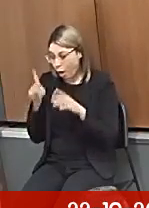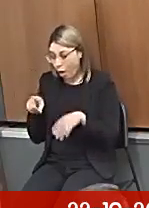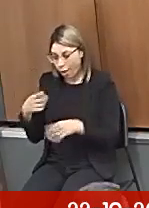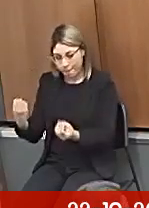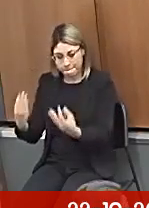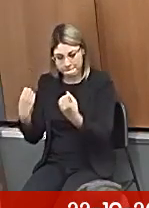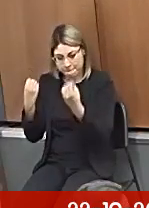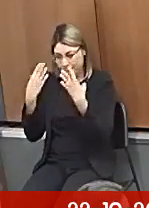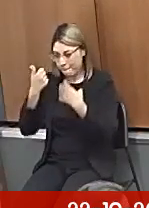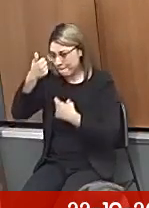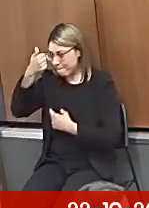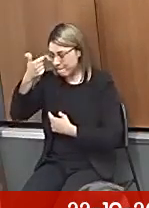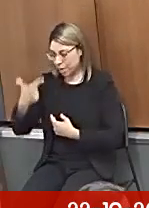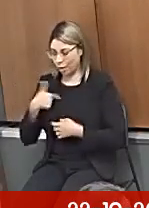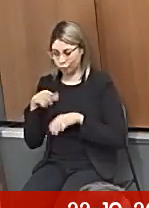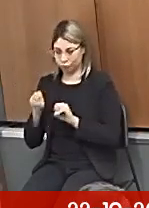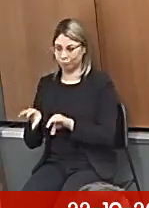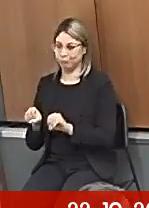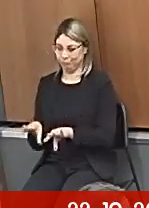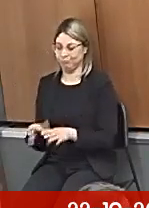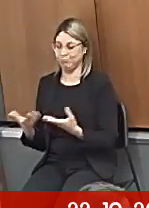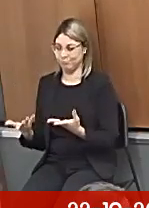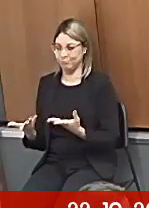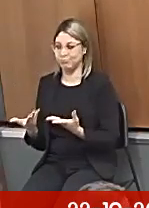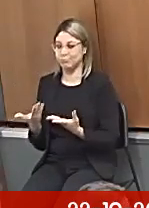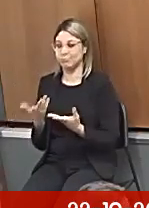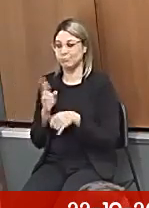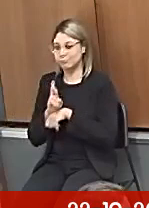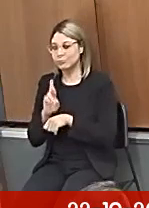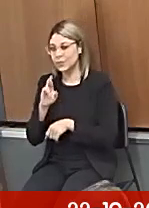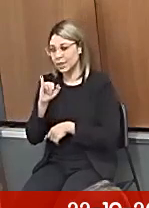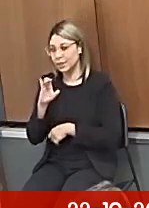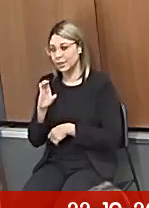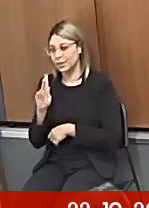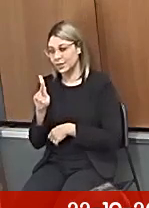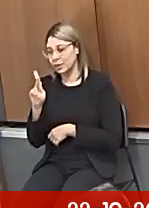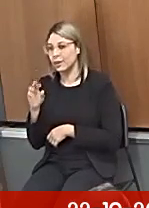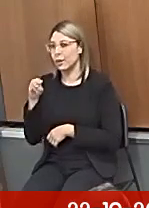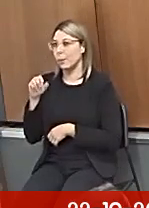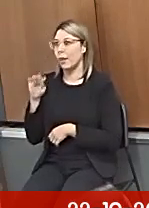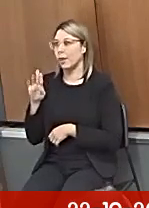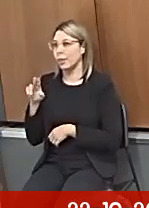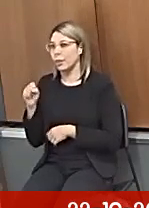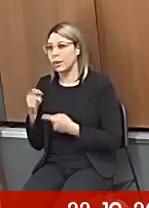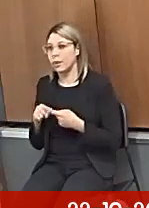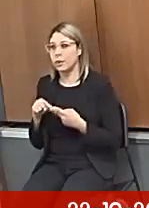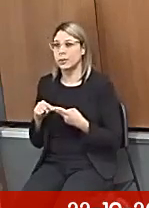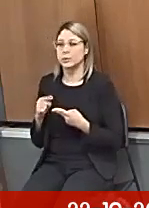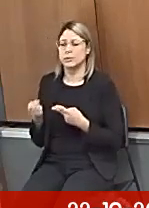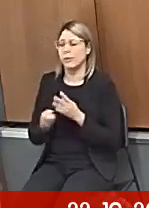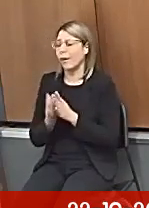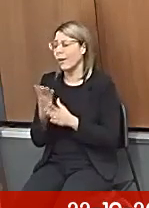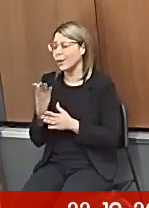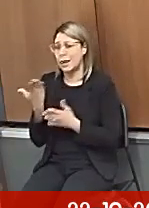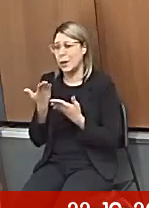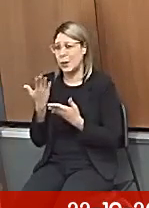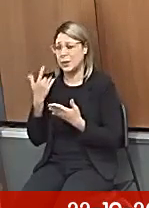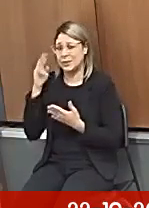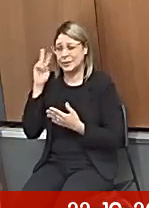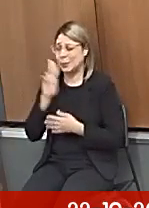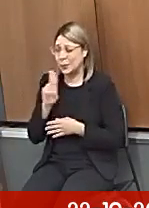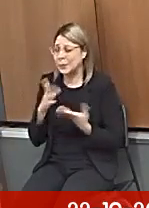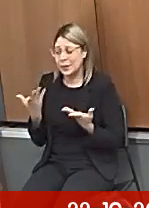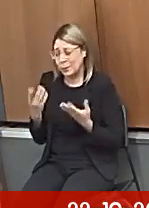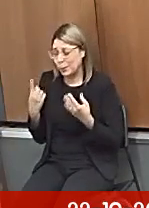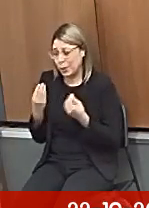que eu ensinei. Então, em nome do Rick, em nome do Matheus, em nome de tantos outros que eu não vou nominar aqui,